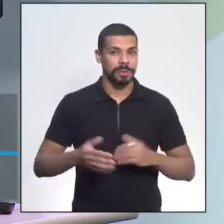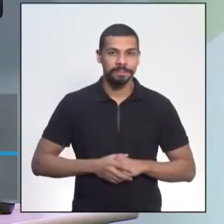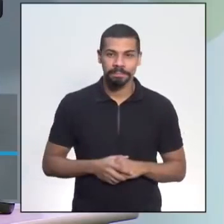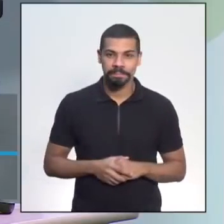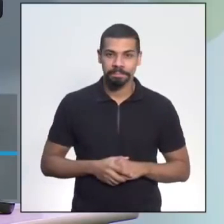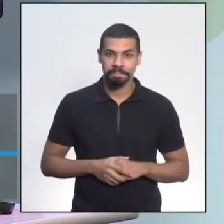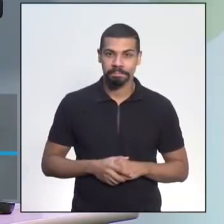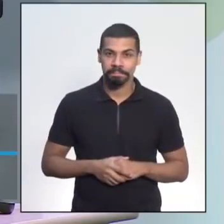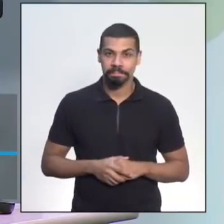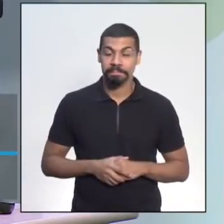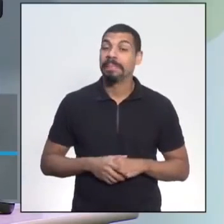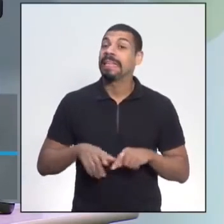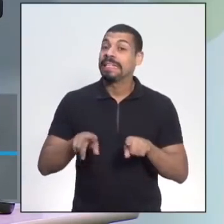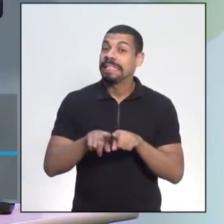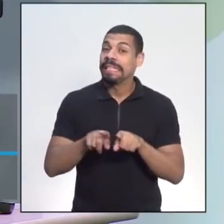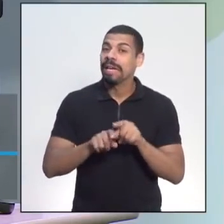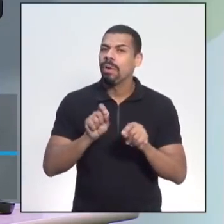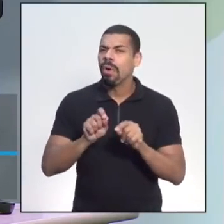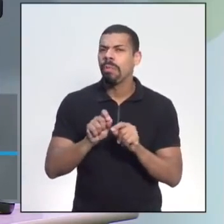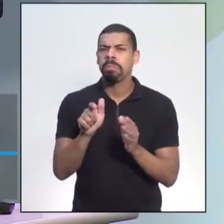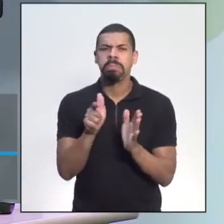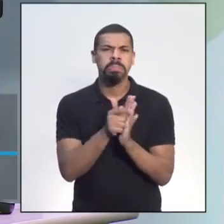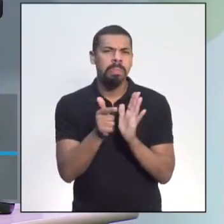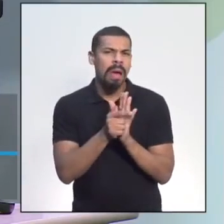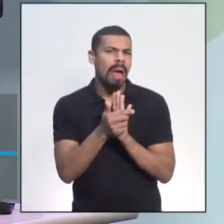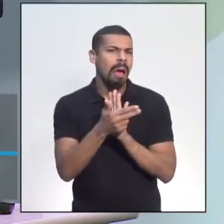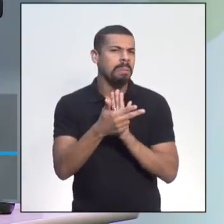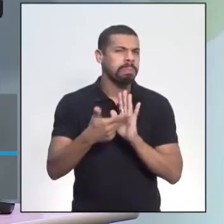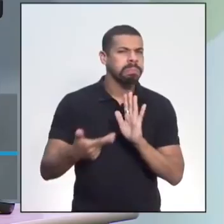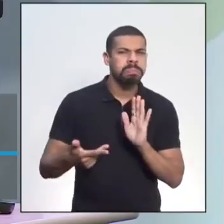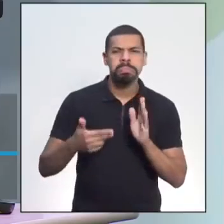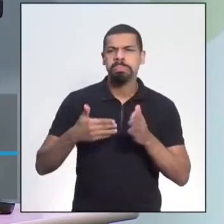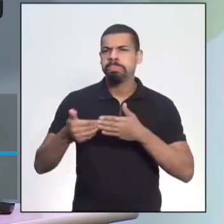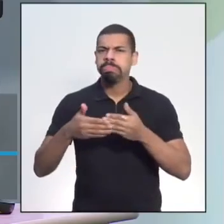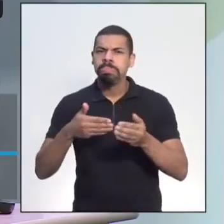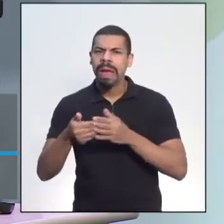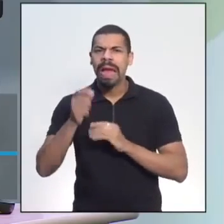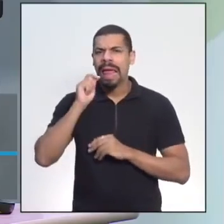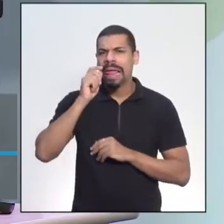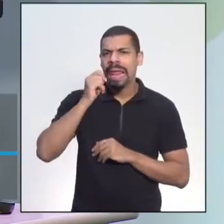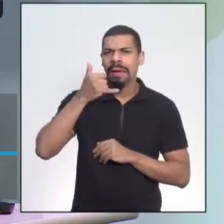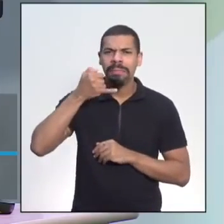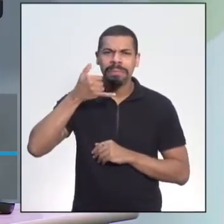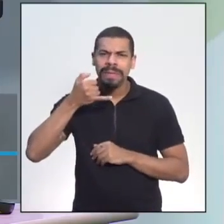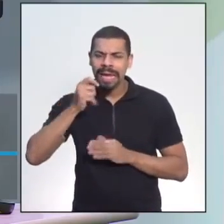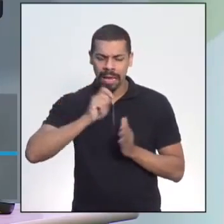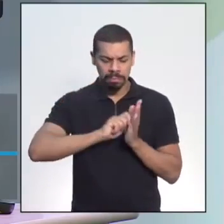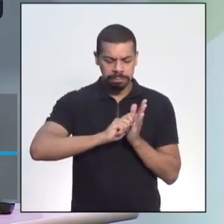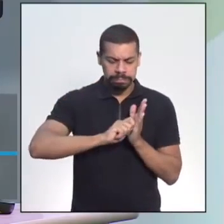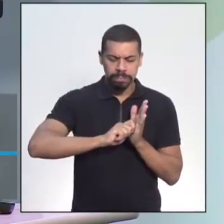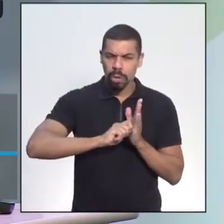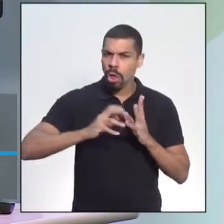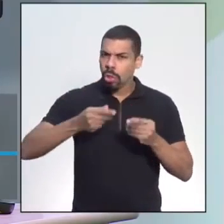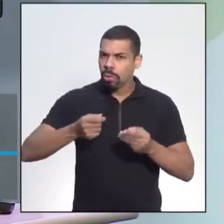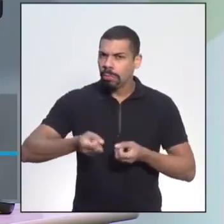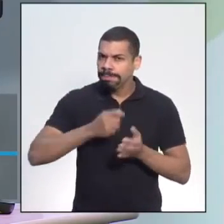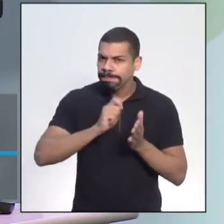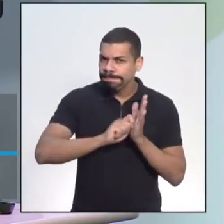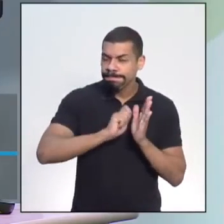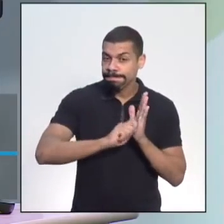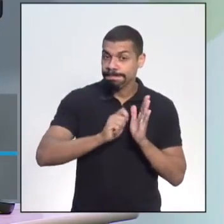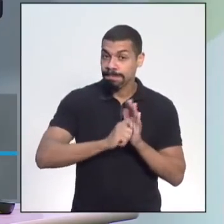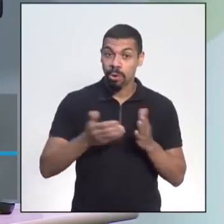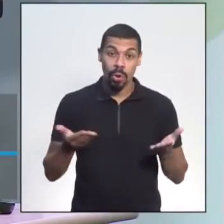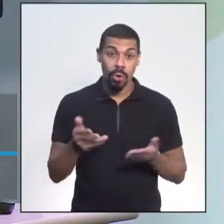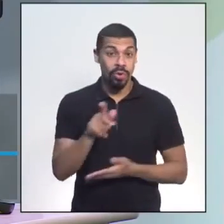Além disso, pegue um caderno ou folhas, lápis, borracha, caneta, para fazer todas as anotações necessárias, tá bom? Hoje